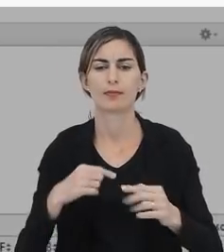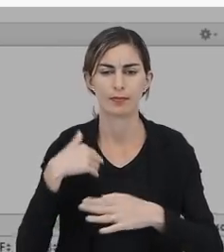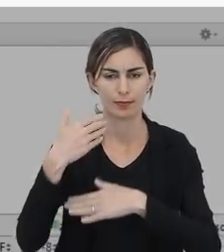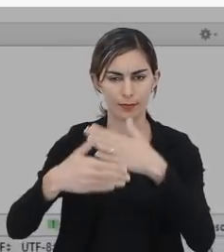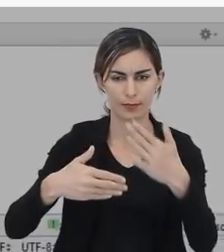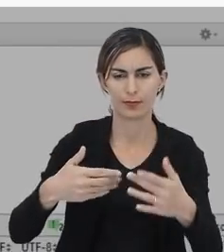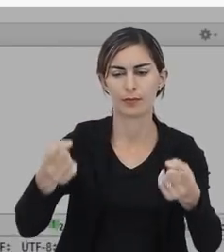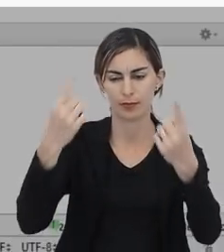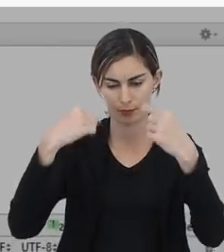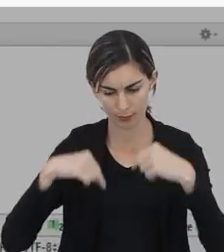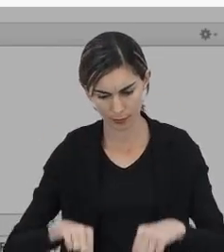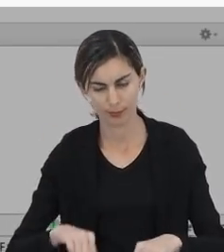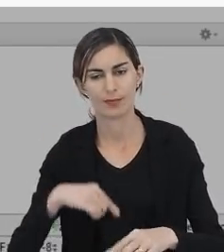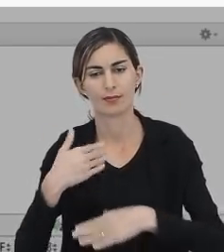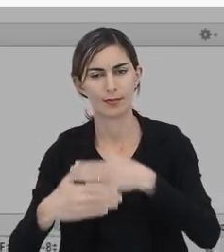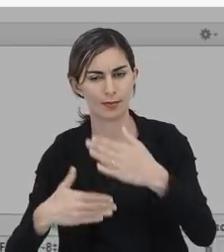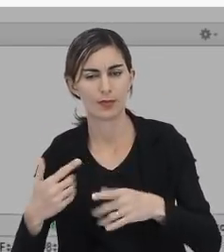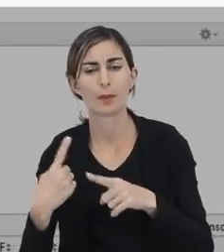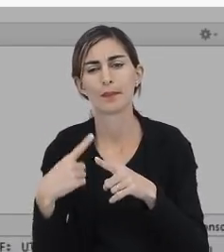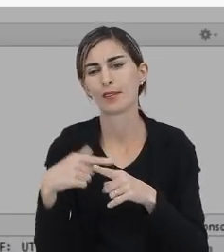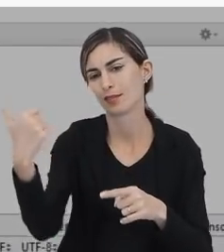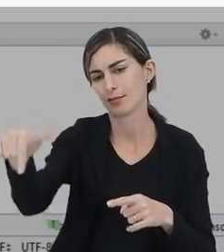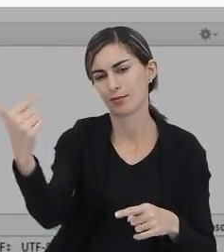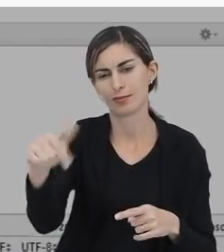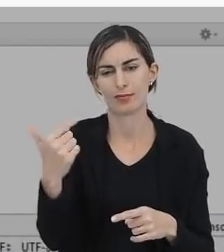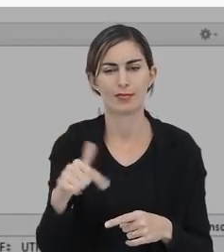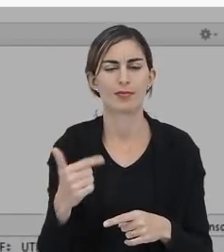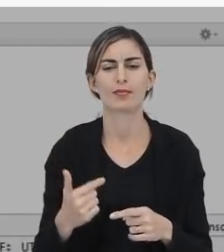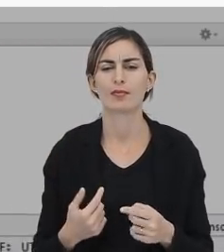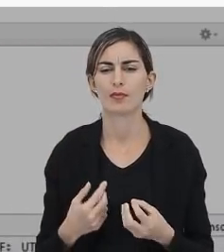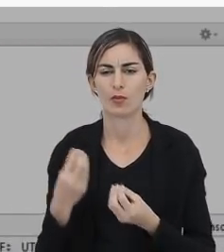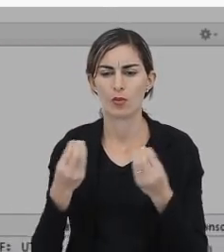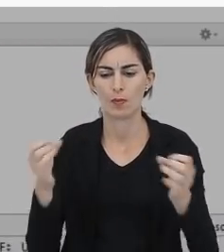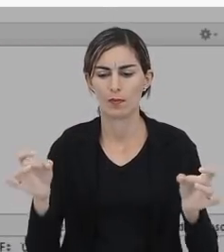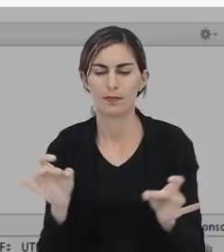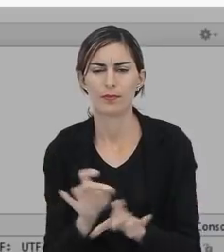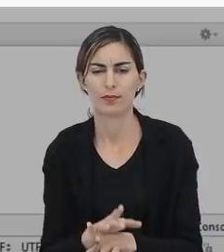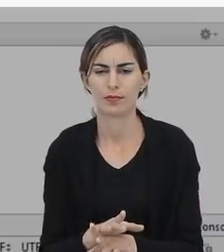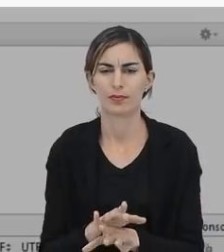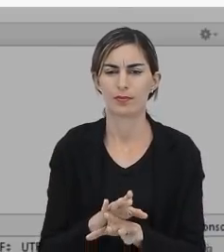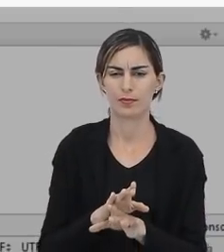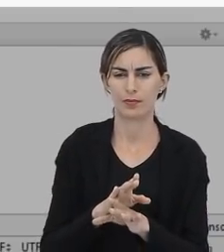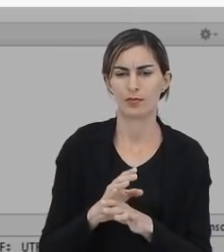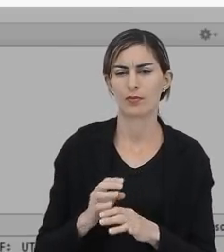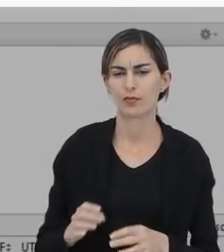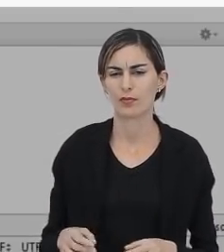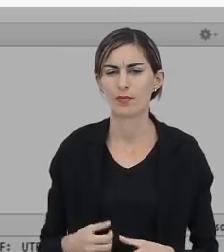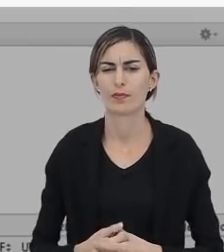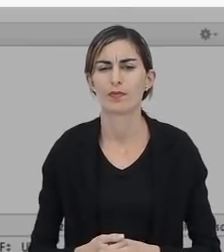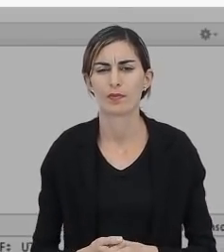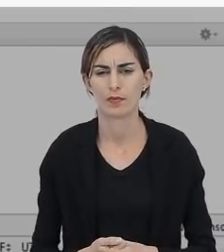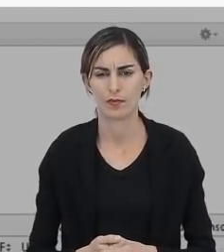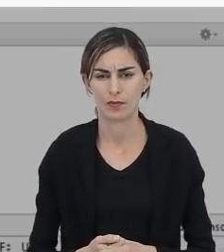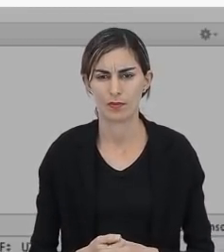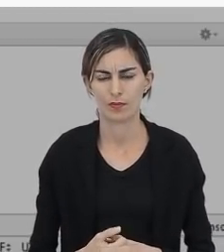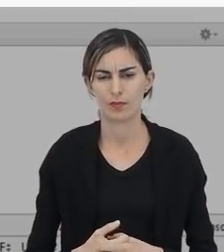esse, depois ele vai executar esse, porque não temos o break para encerrar o switch.